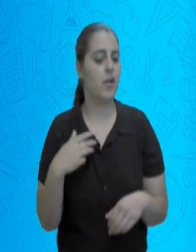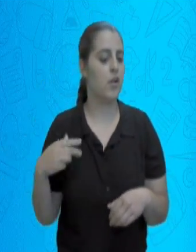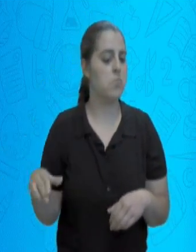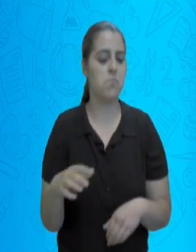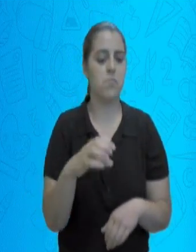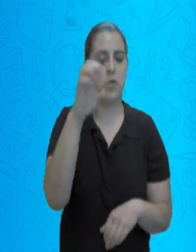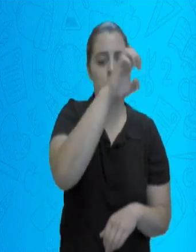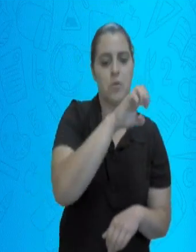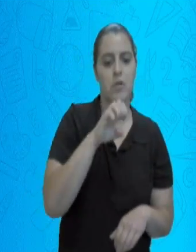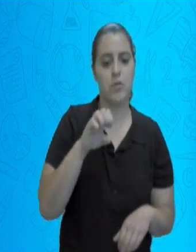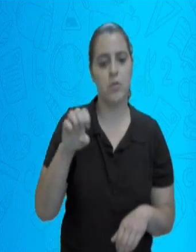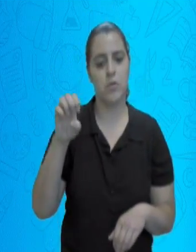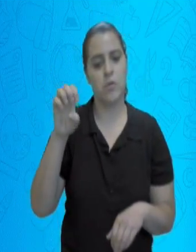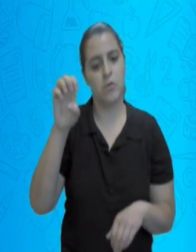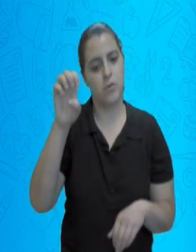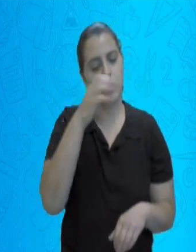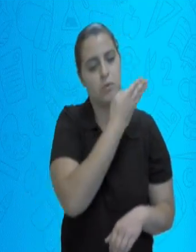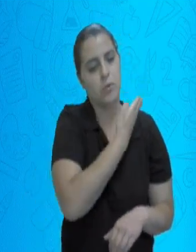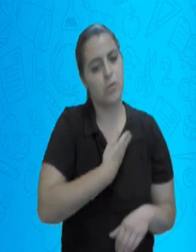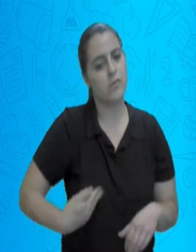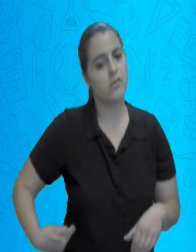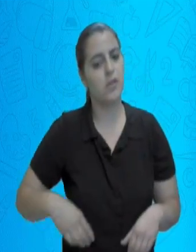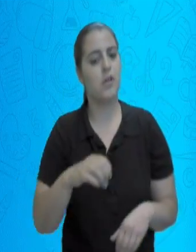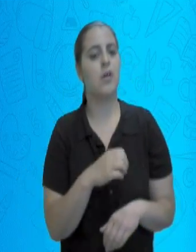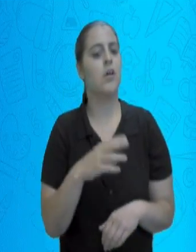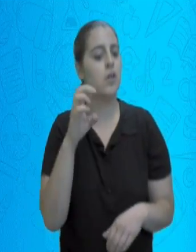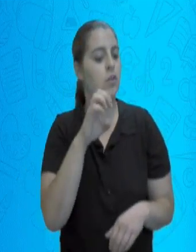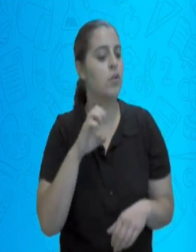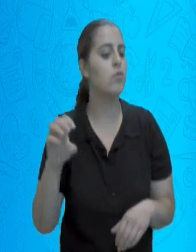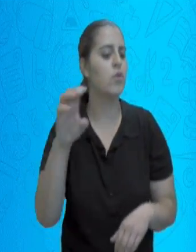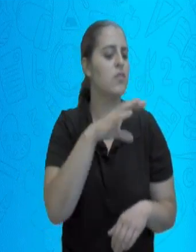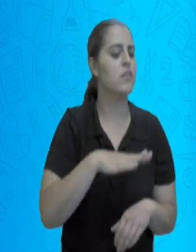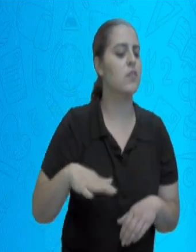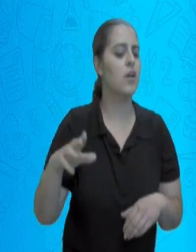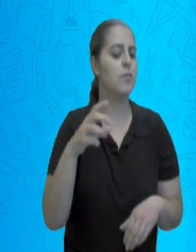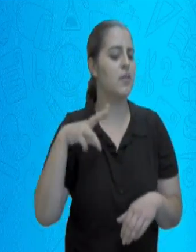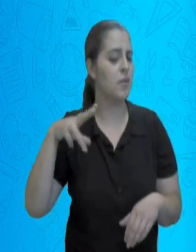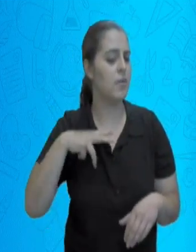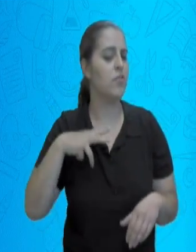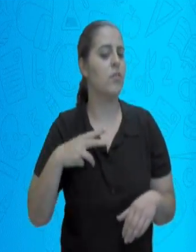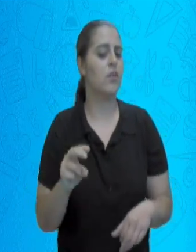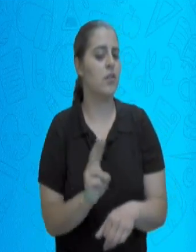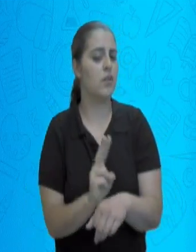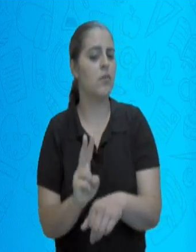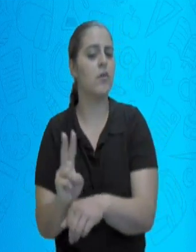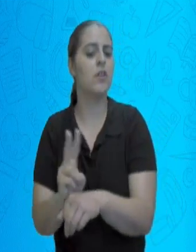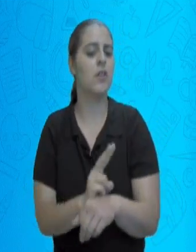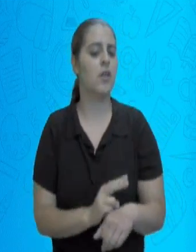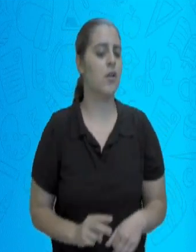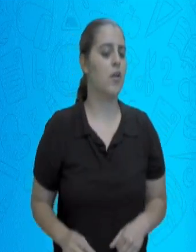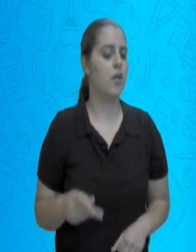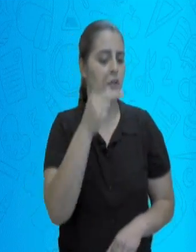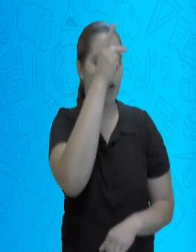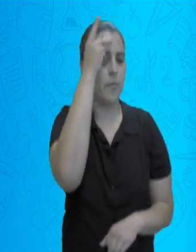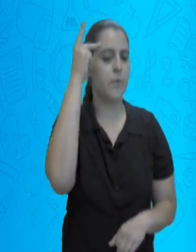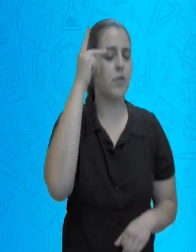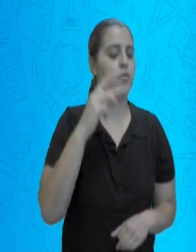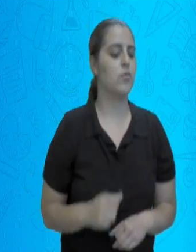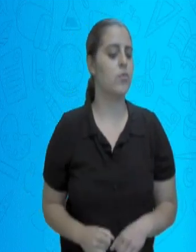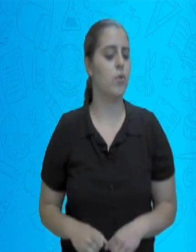do estado. Aqui é um espaço privado, ok? É o cuidado quem faz, é